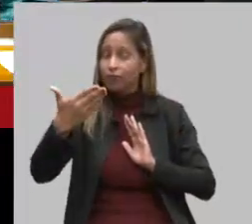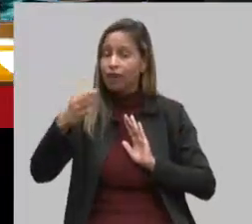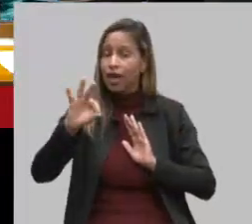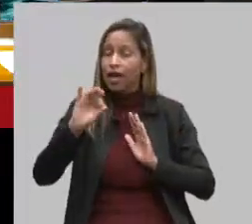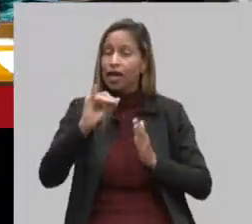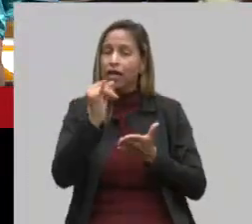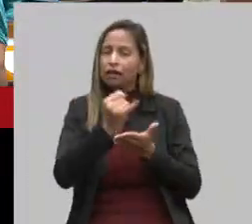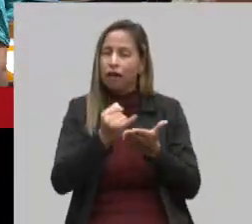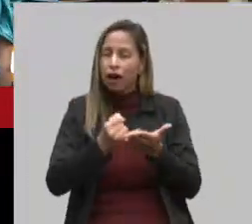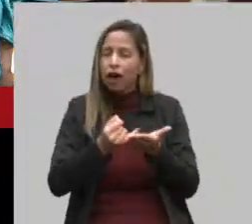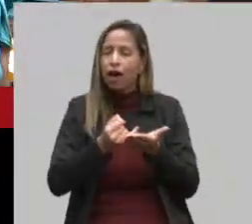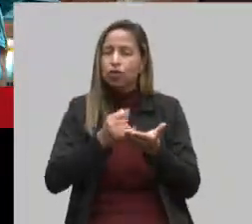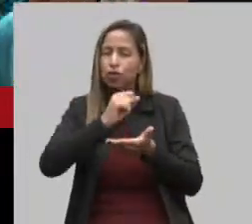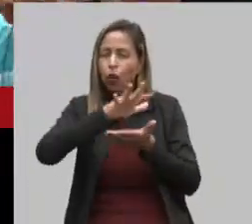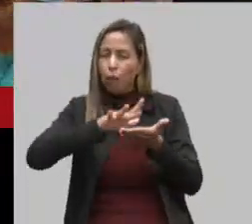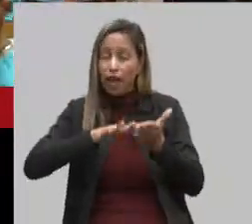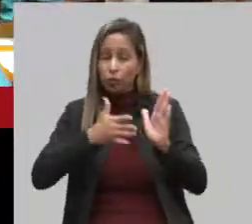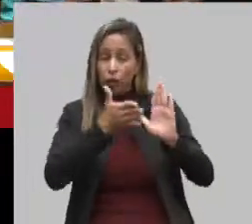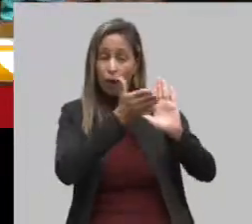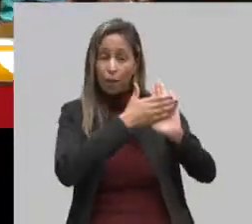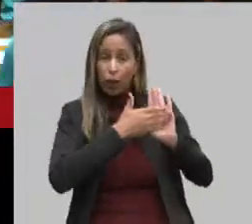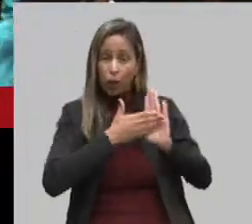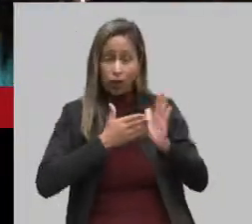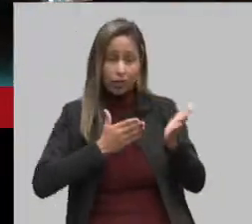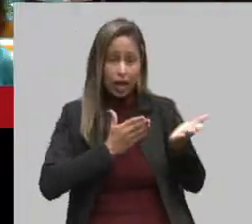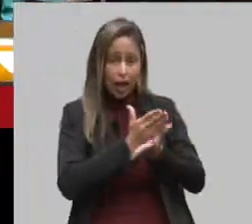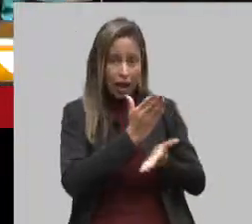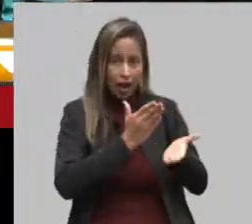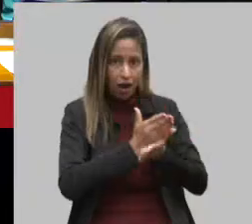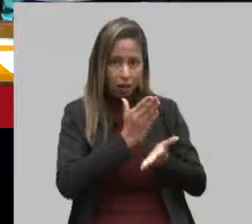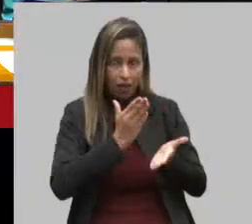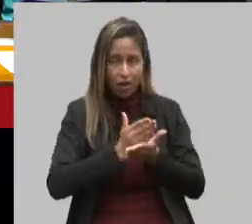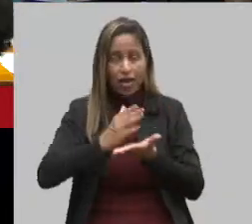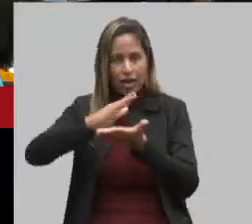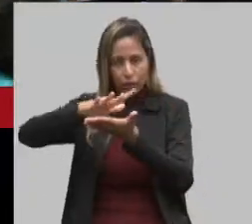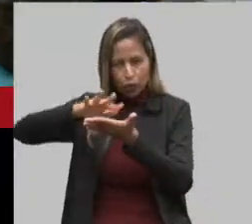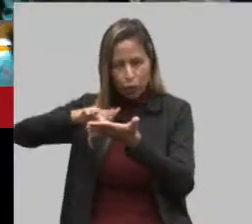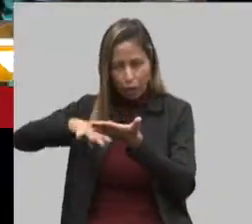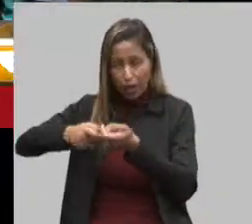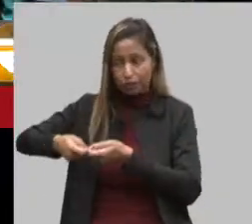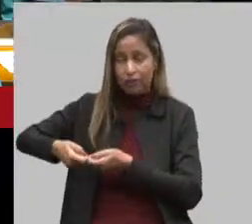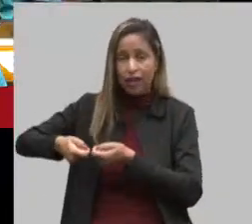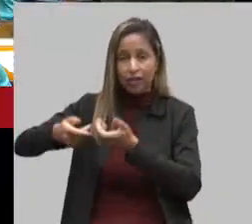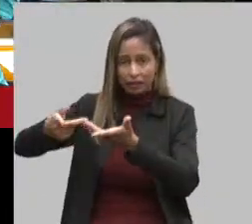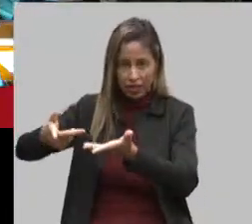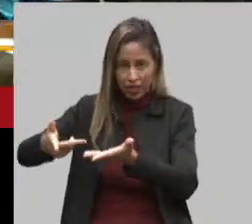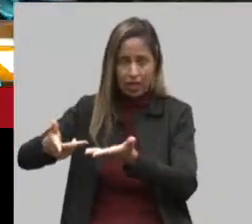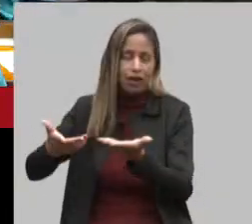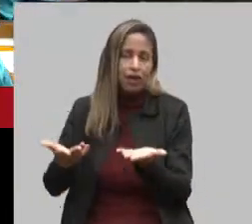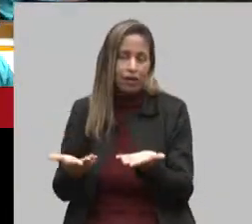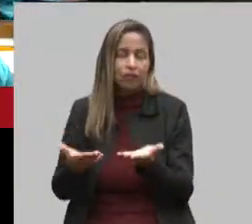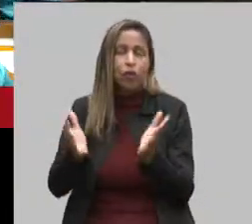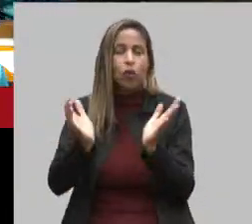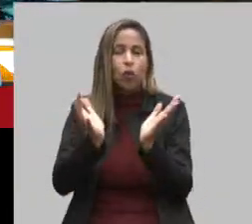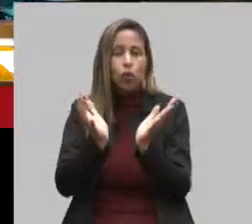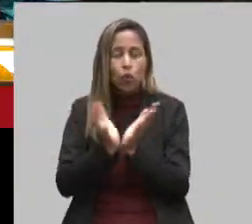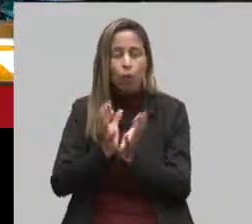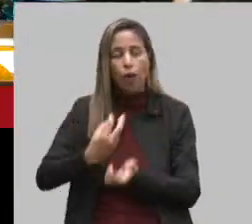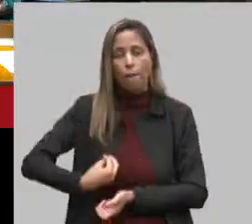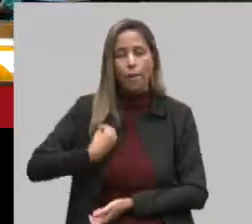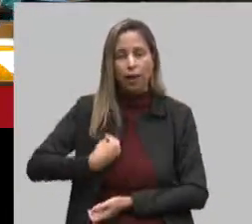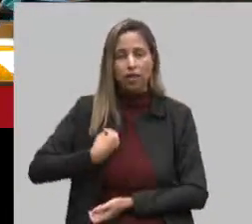final com as propostas aprovadas esse documento será entregue posteriormente a comissão de Participação